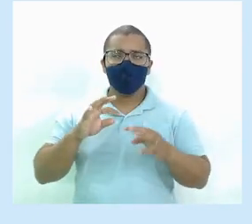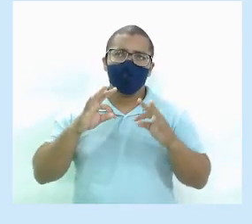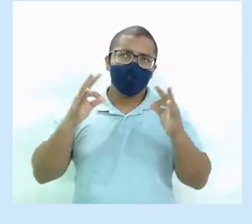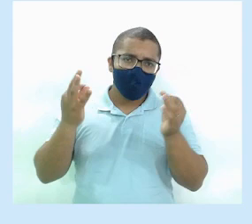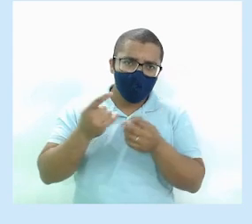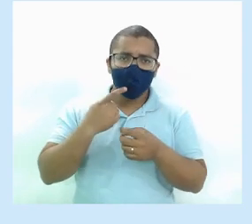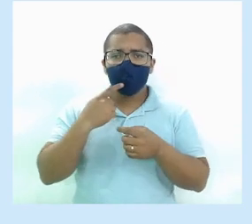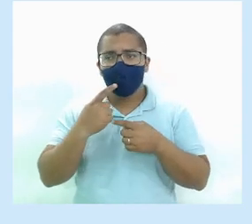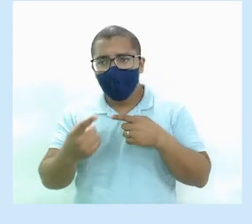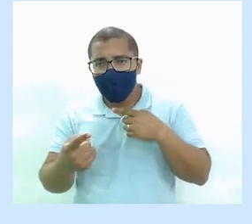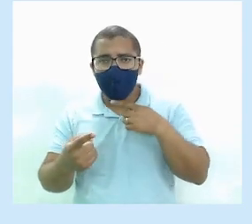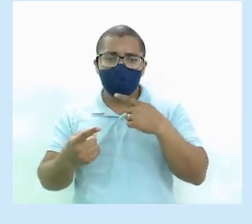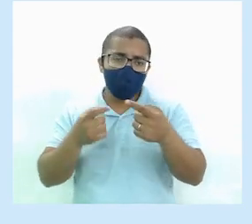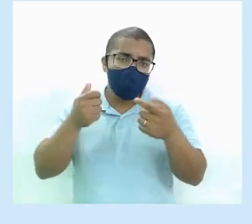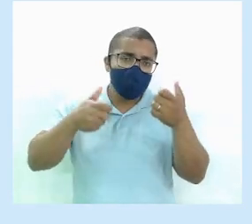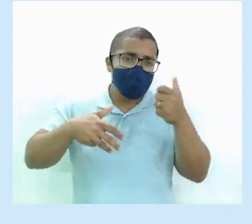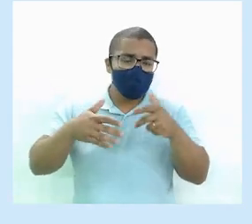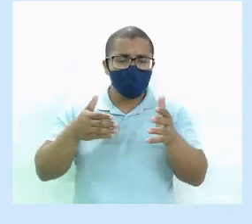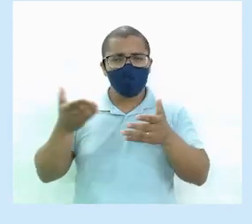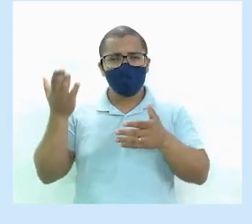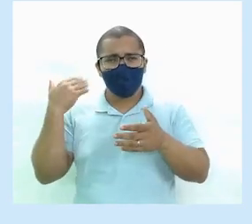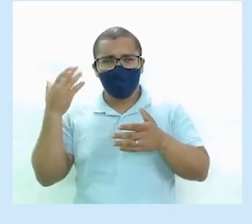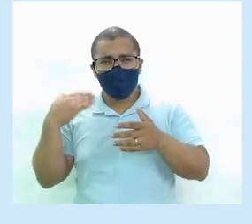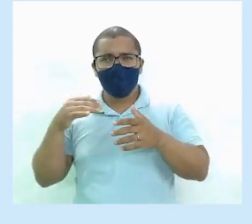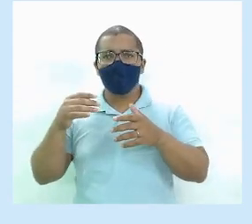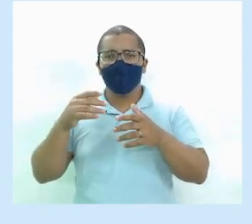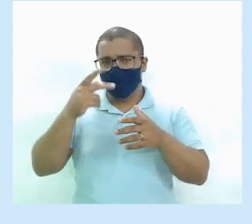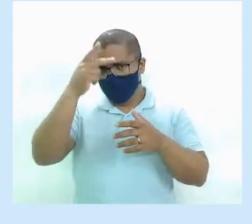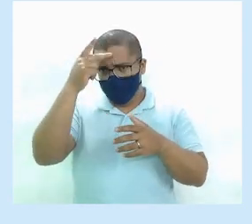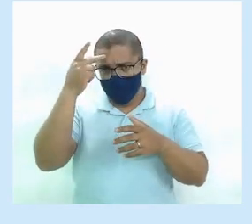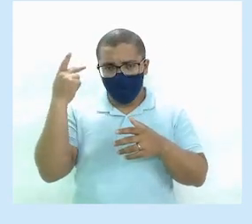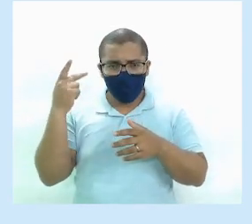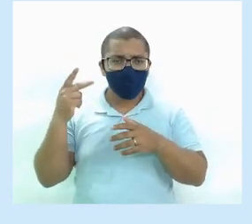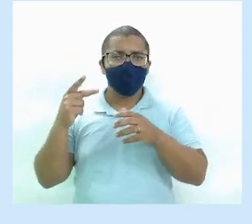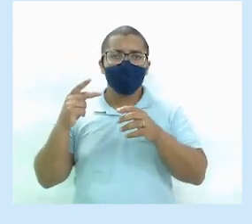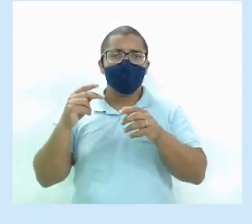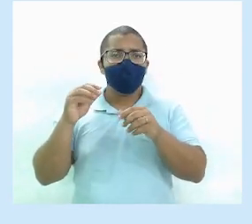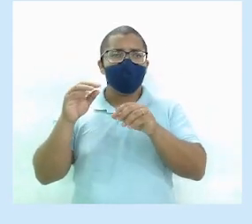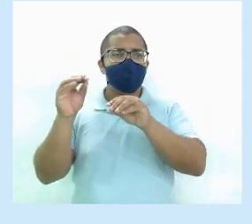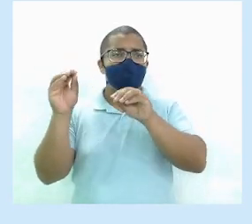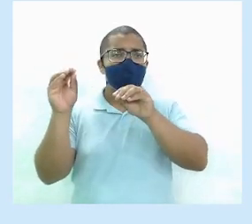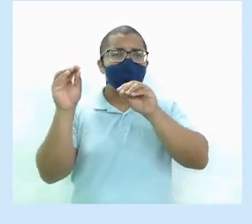aceitável durante aquela era migratória. Se você